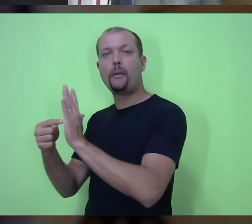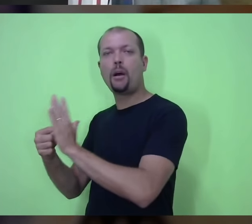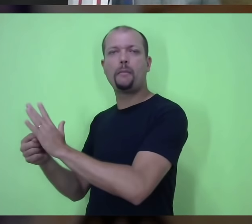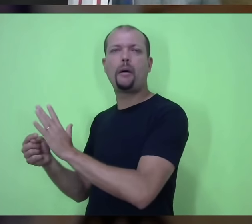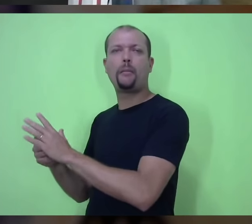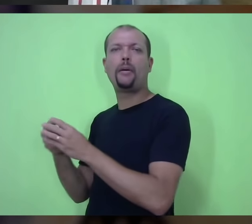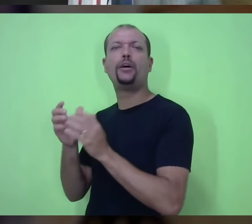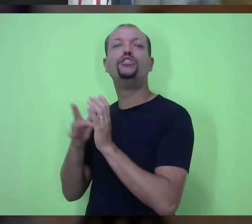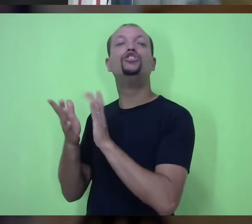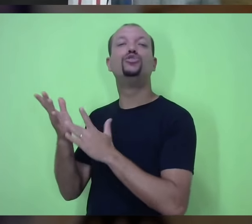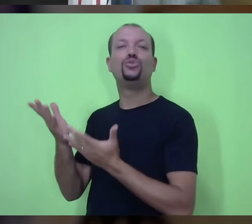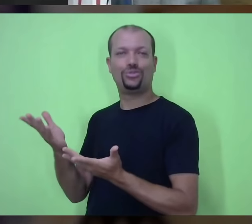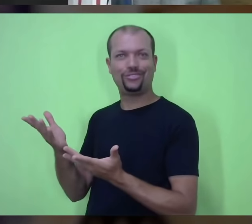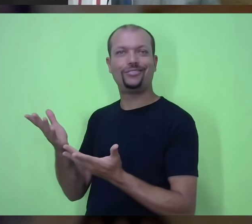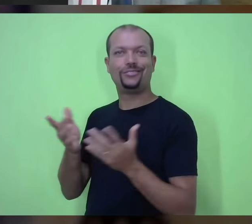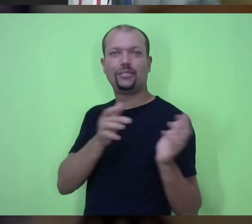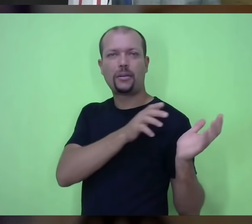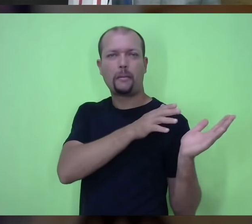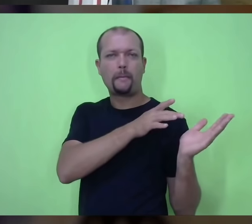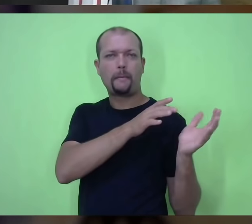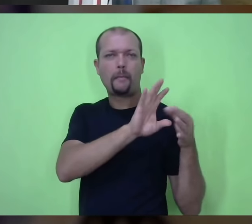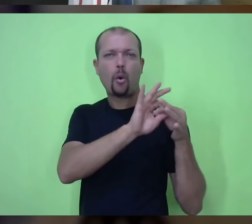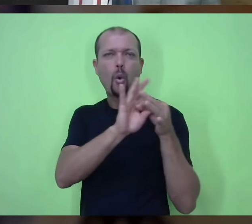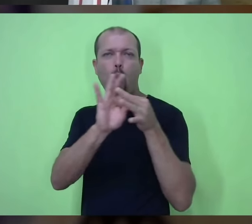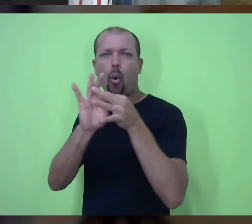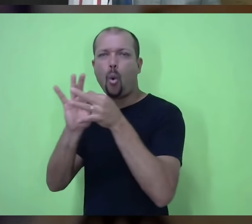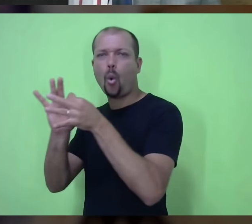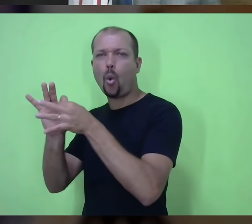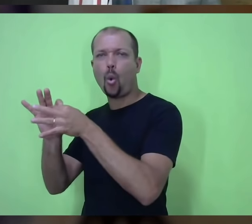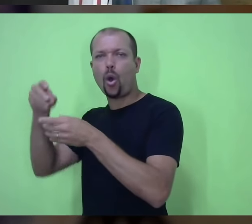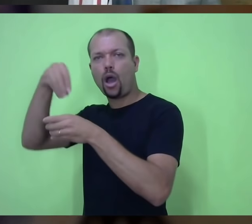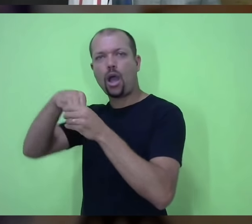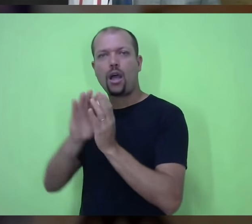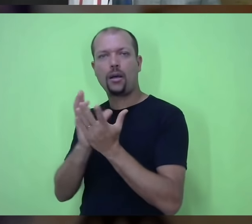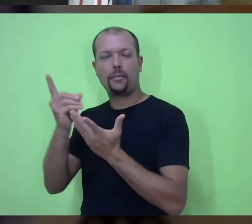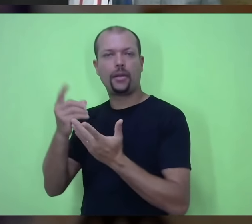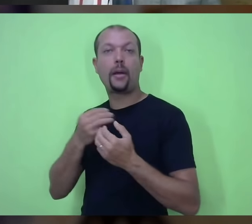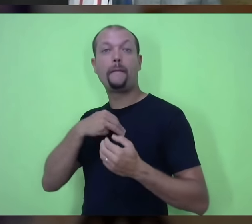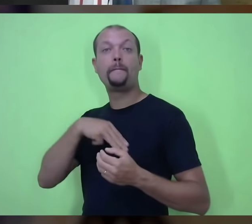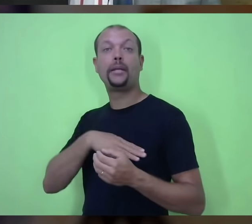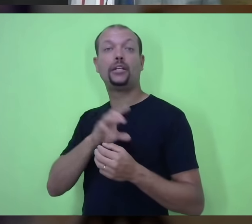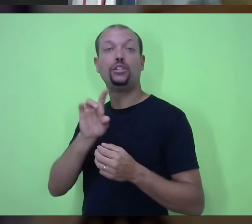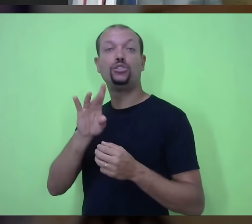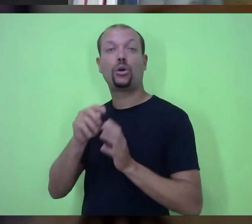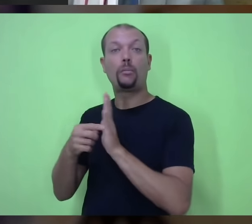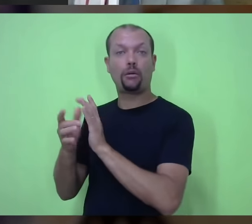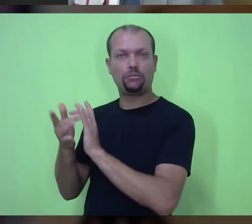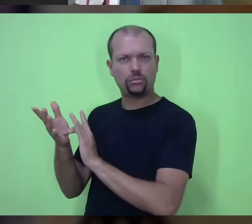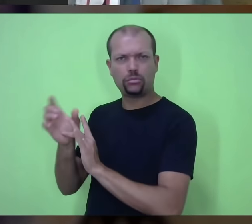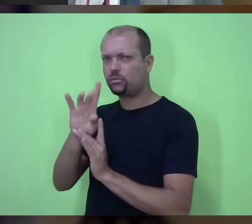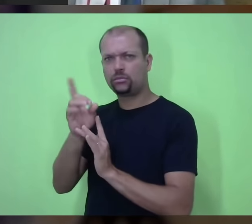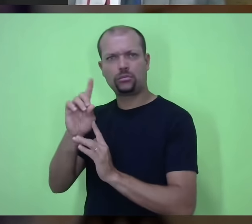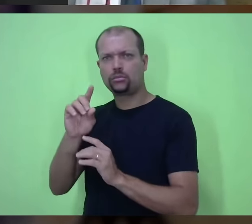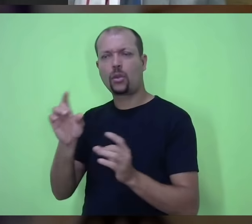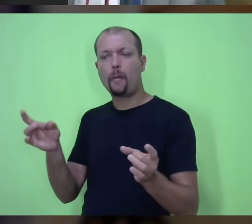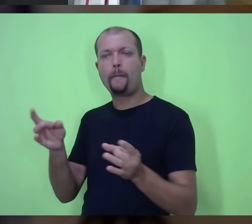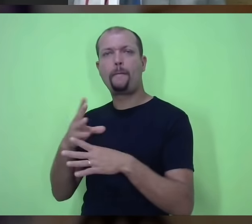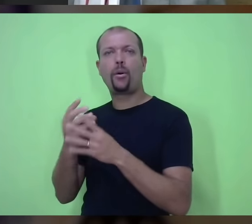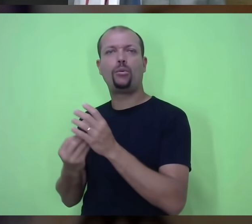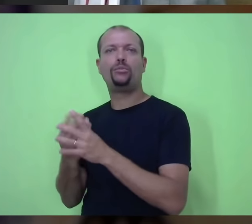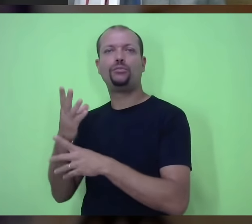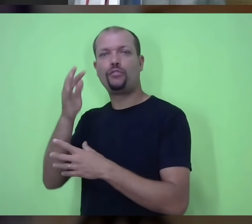um mistério, referência para o ser humano. Ele é um ministério que também consuma a fé